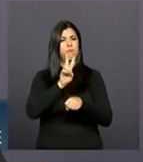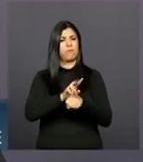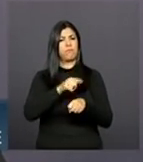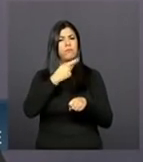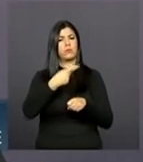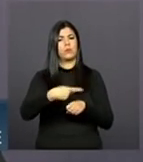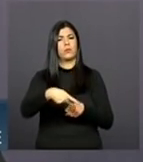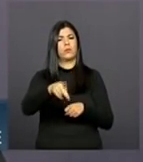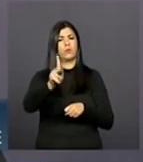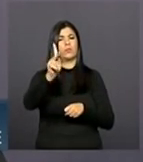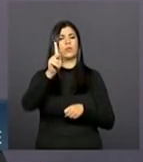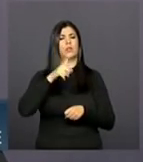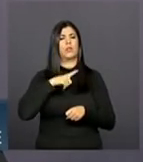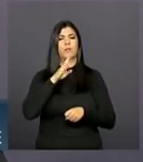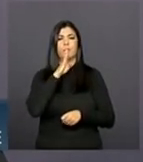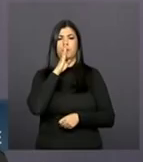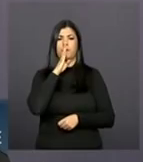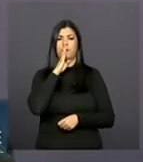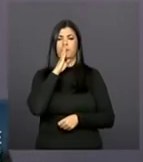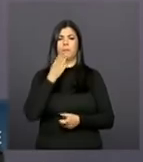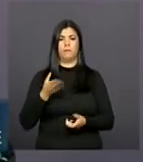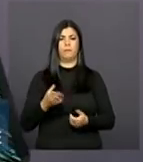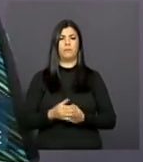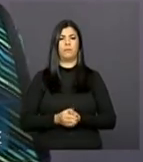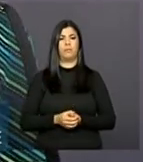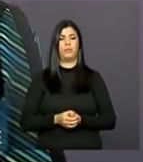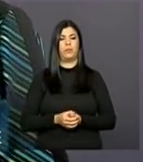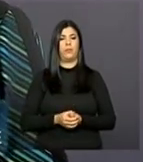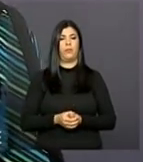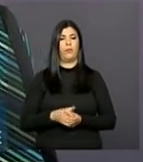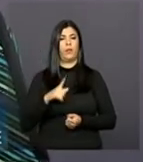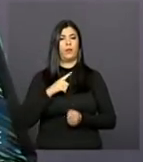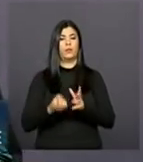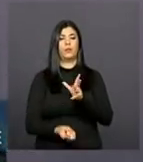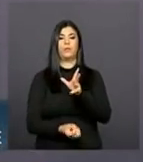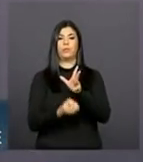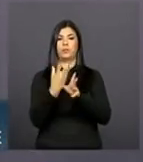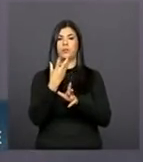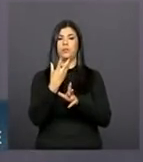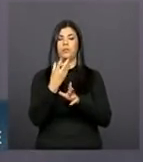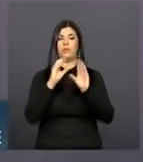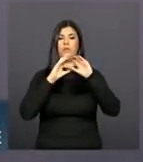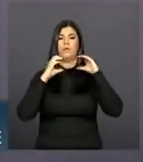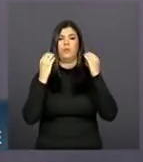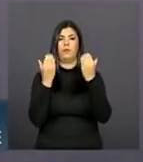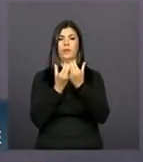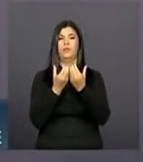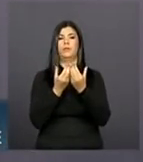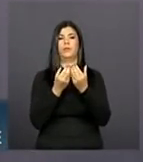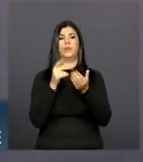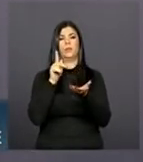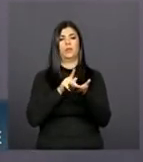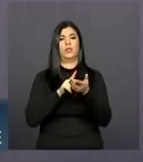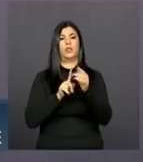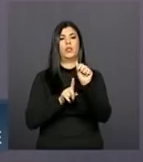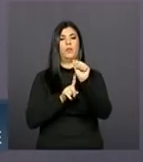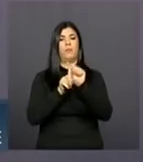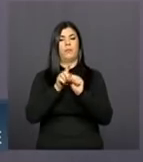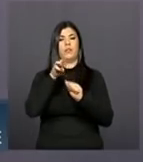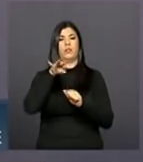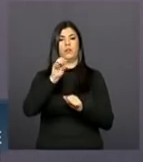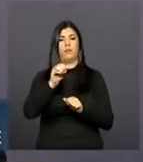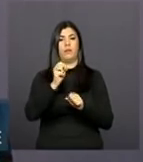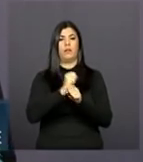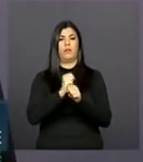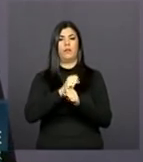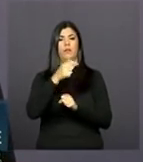sombras do silêncio e da omissão na cerimônia de instalação da comissão nacional da verdade em maio de 2012